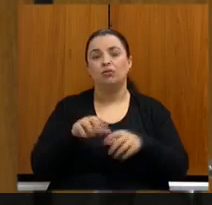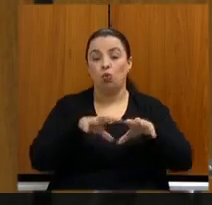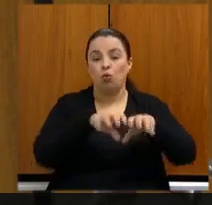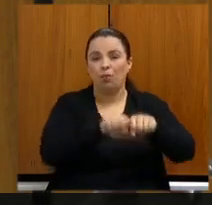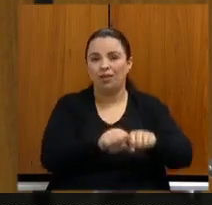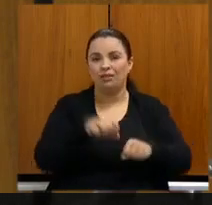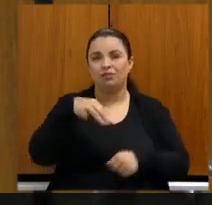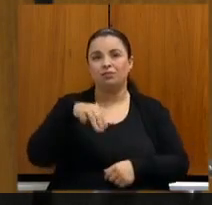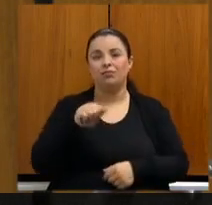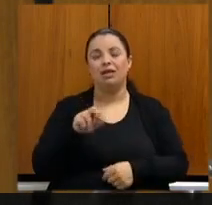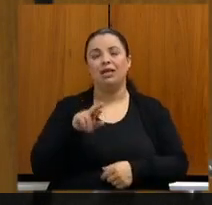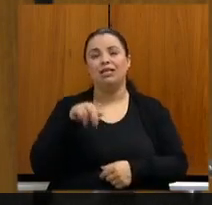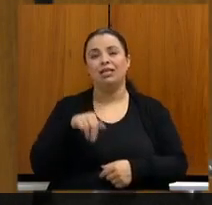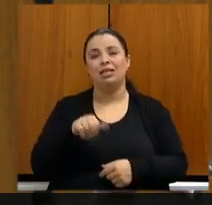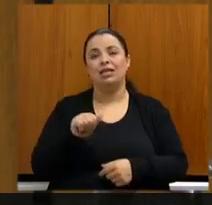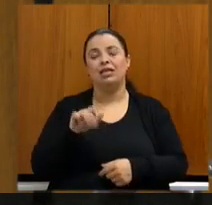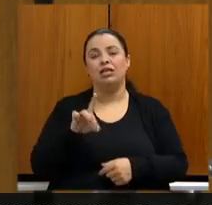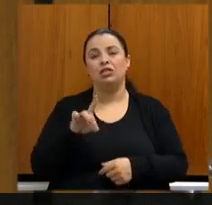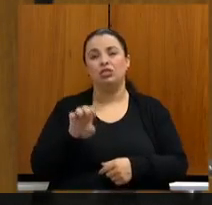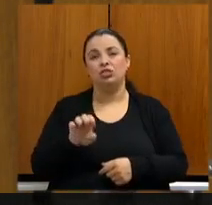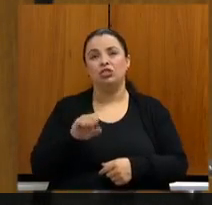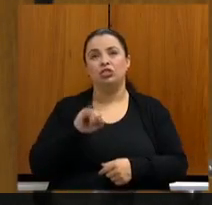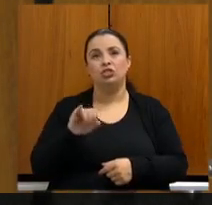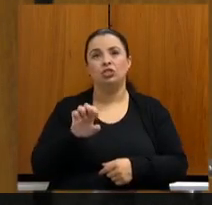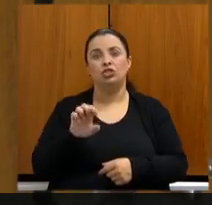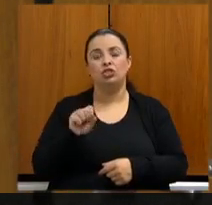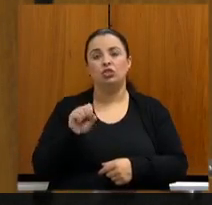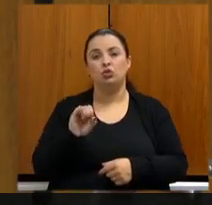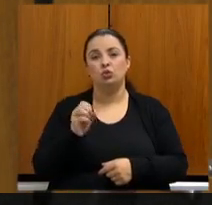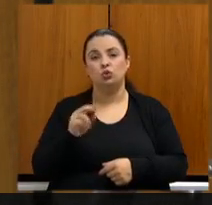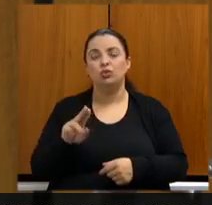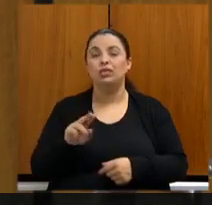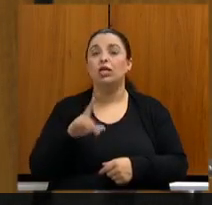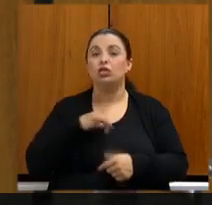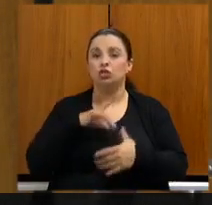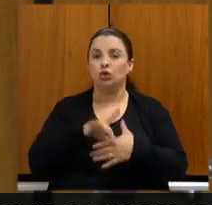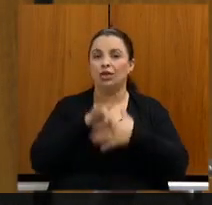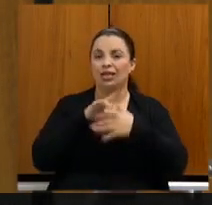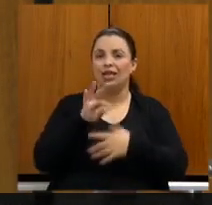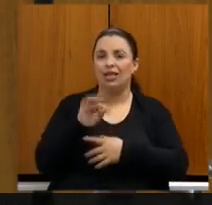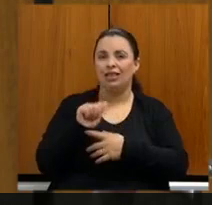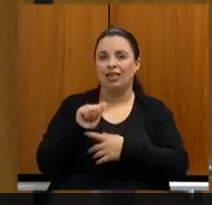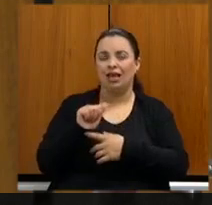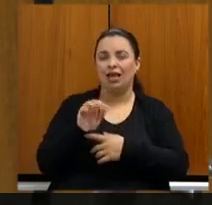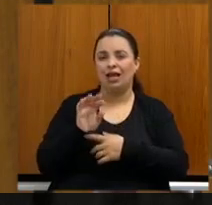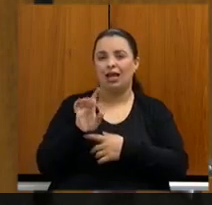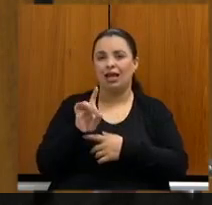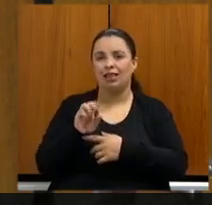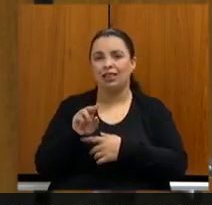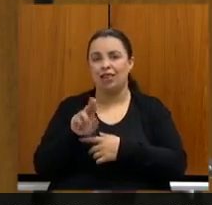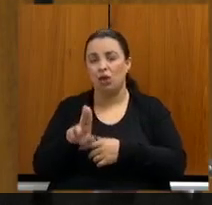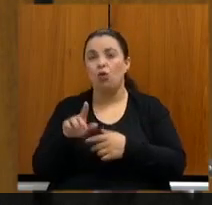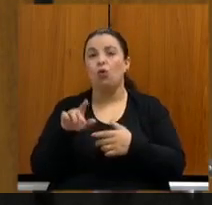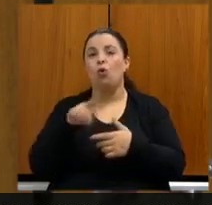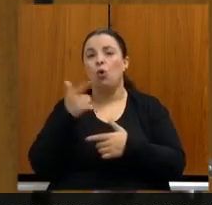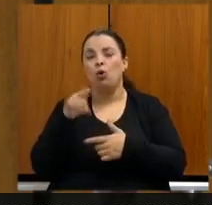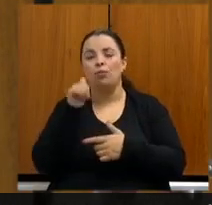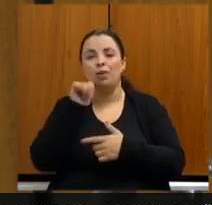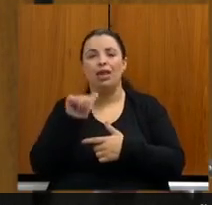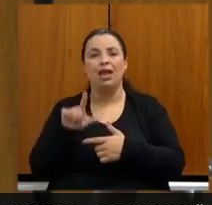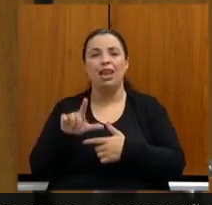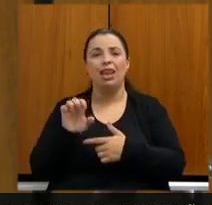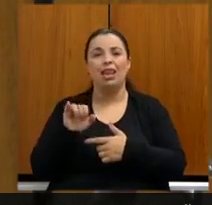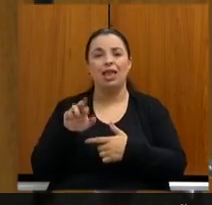negociação ainda é quando era o dever a Neila é que dirigiam esse processo e o que a gente vê é o